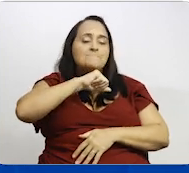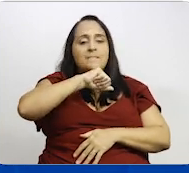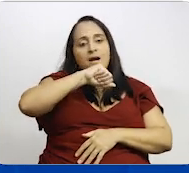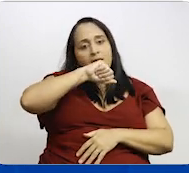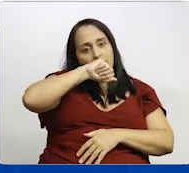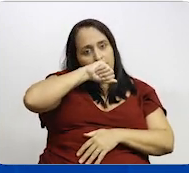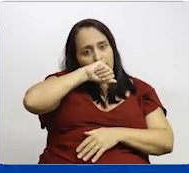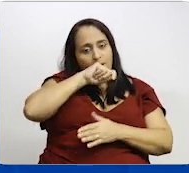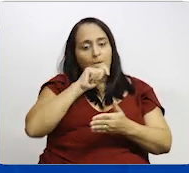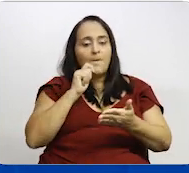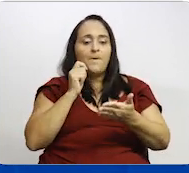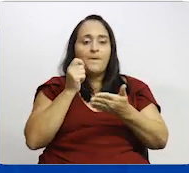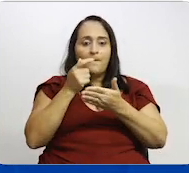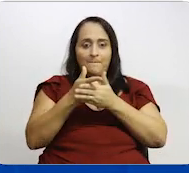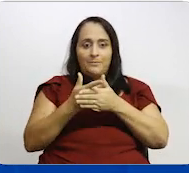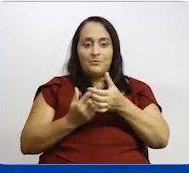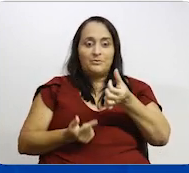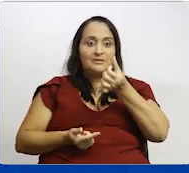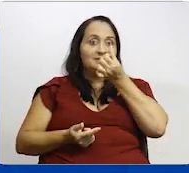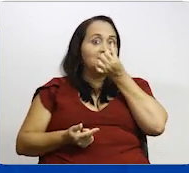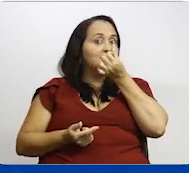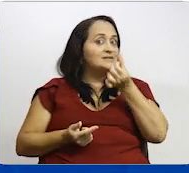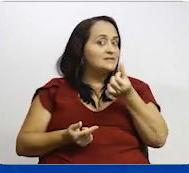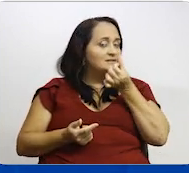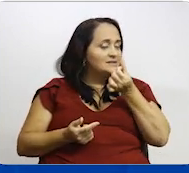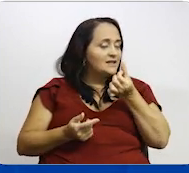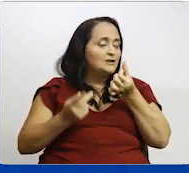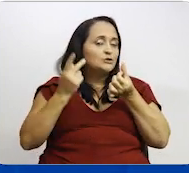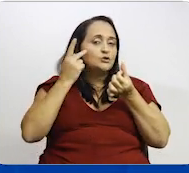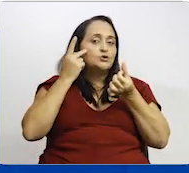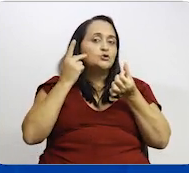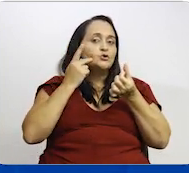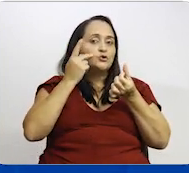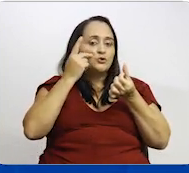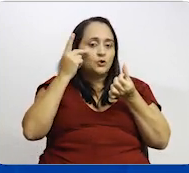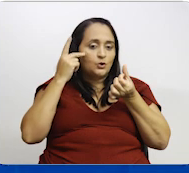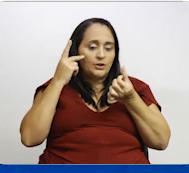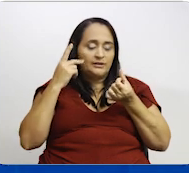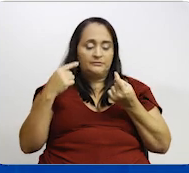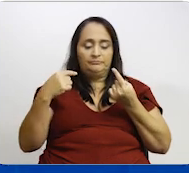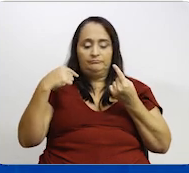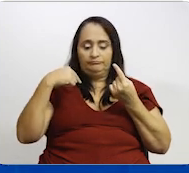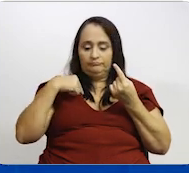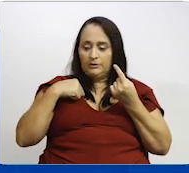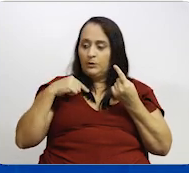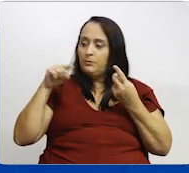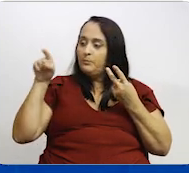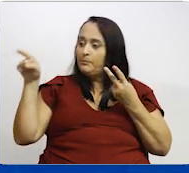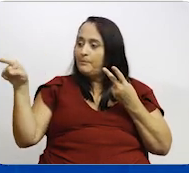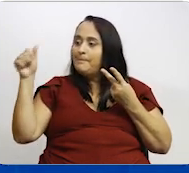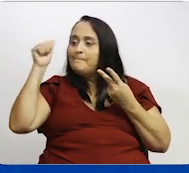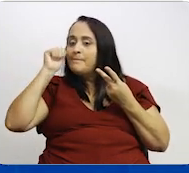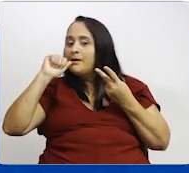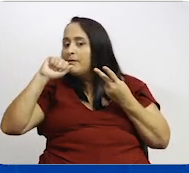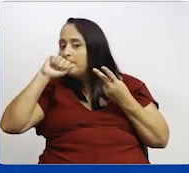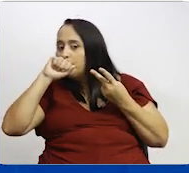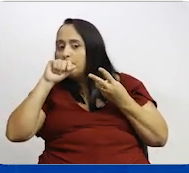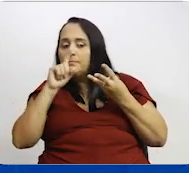comprou 6 chocolates para dividir entre ela, eu e minha irmã.